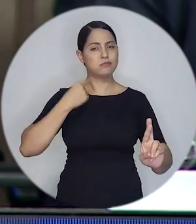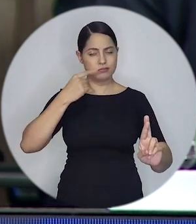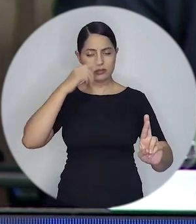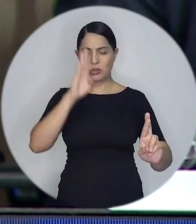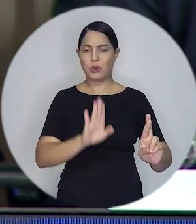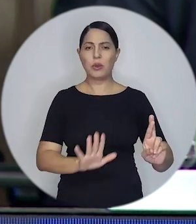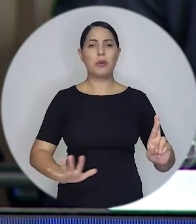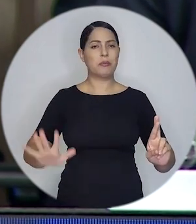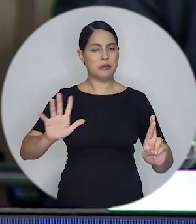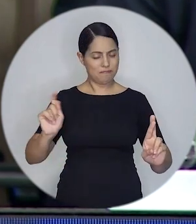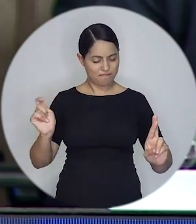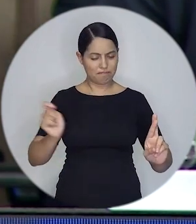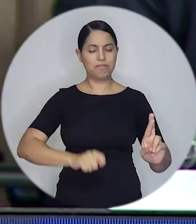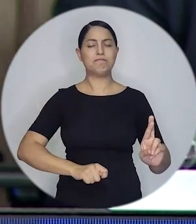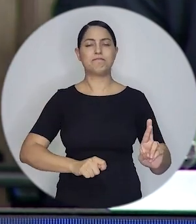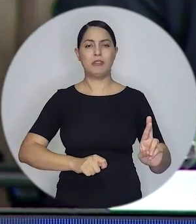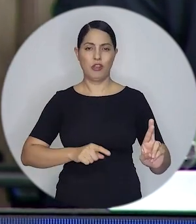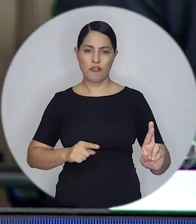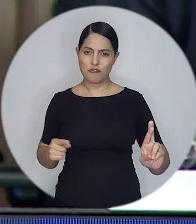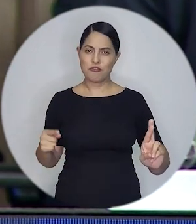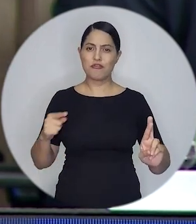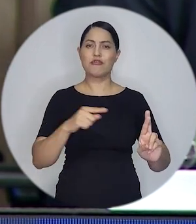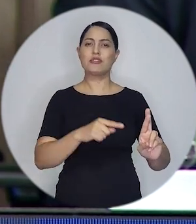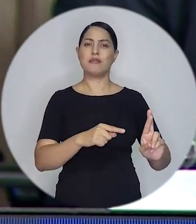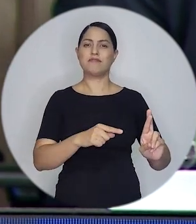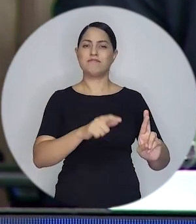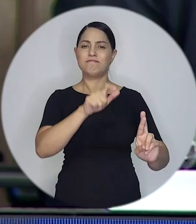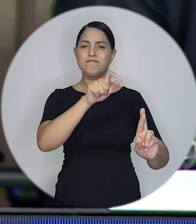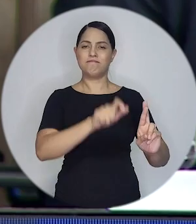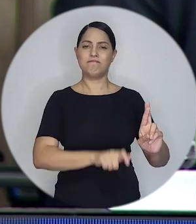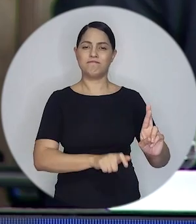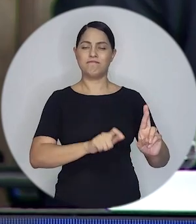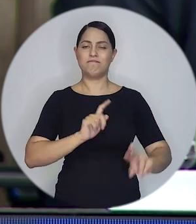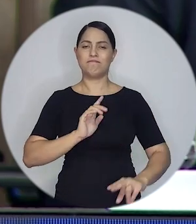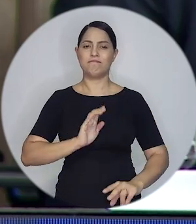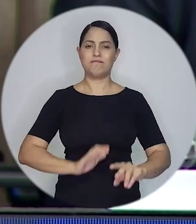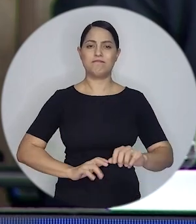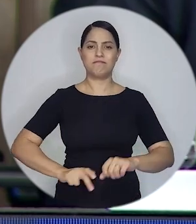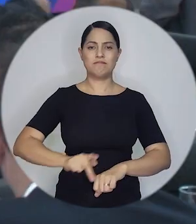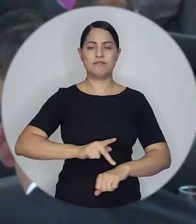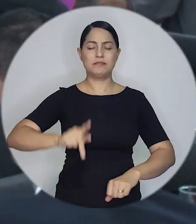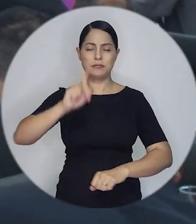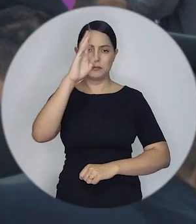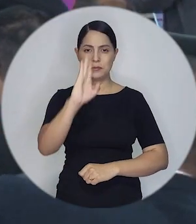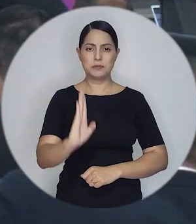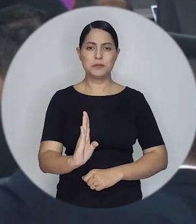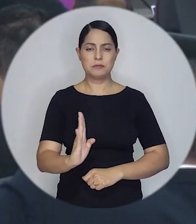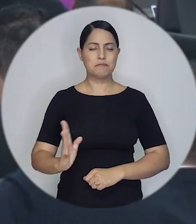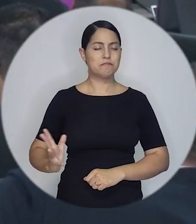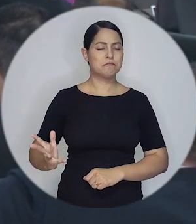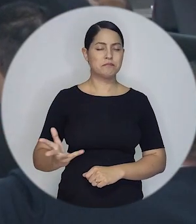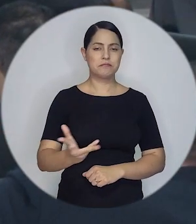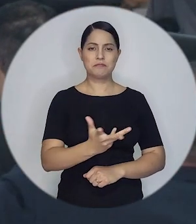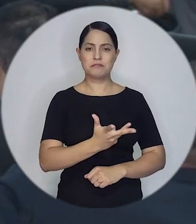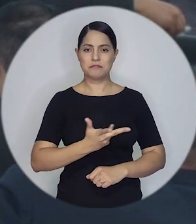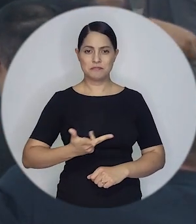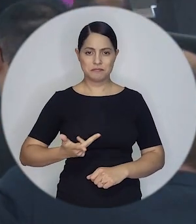Brasil, é um imprescindível à cidadania brasileira e